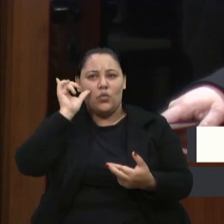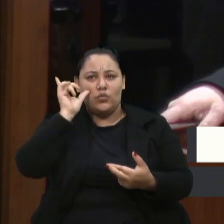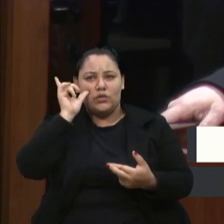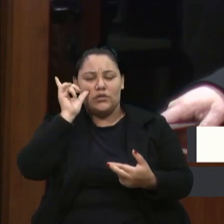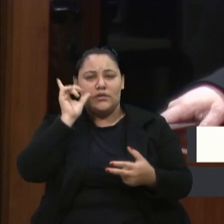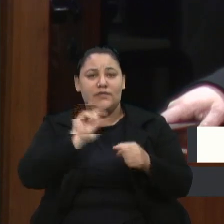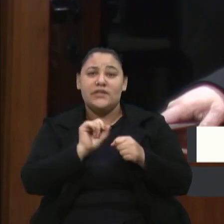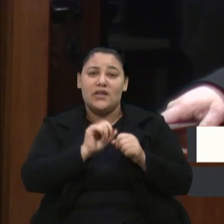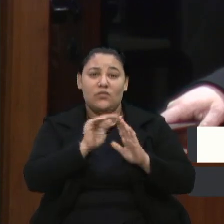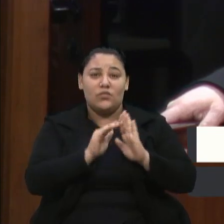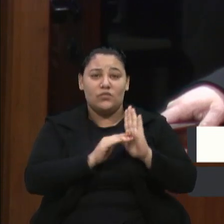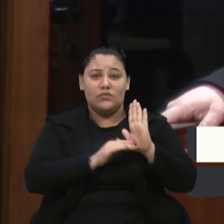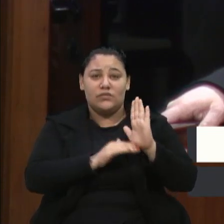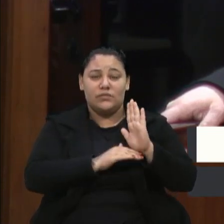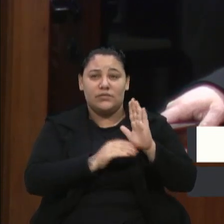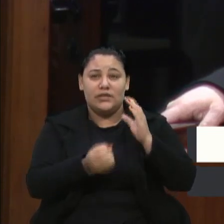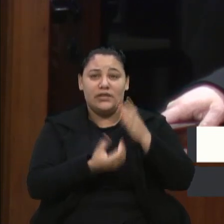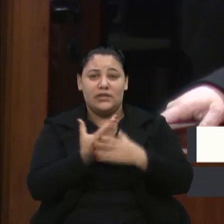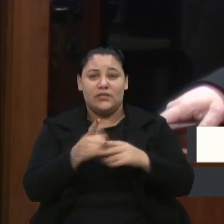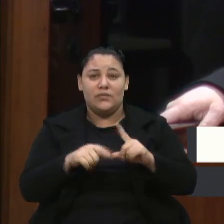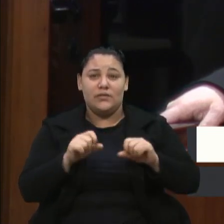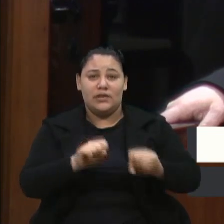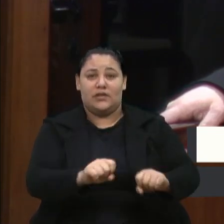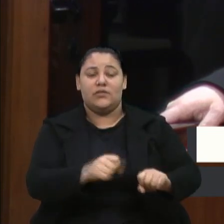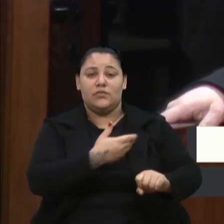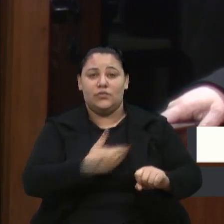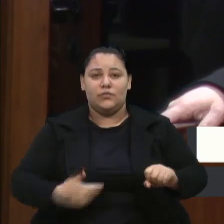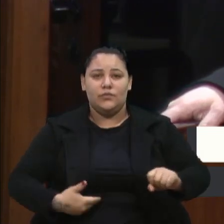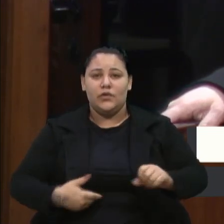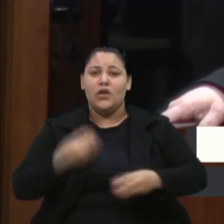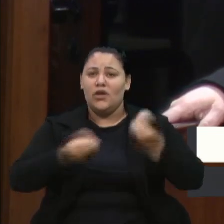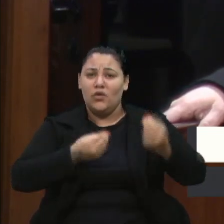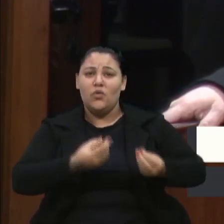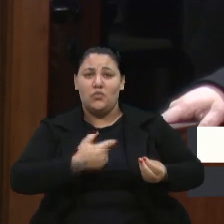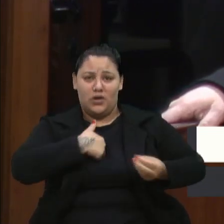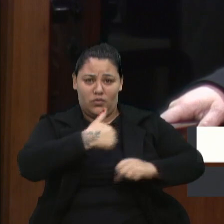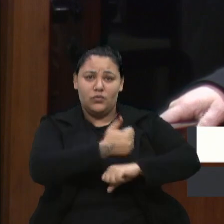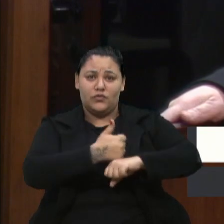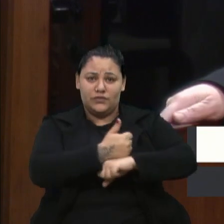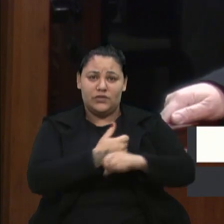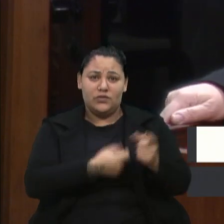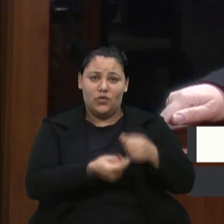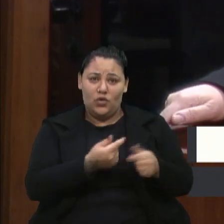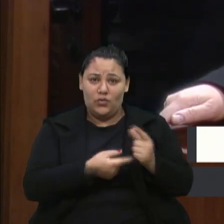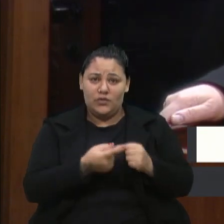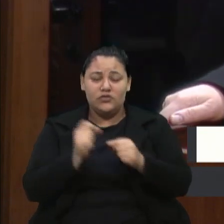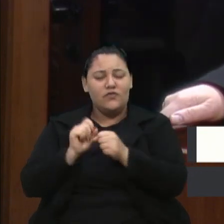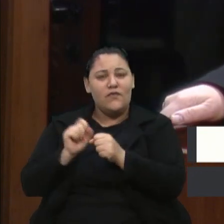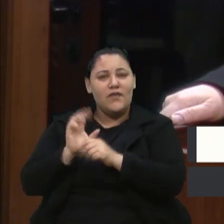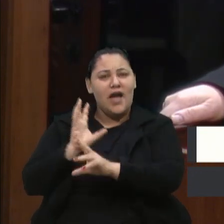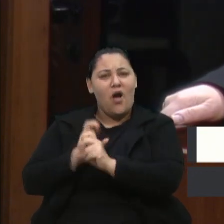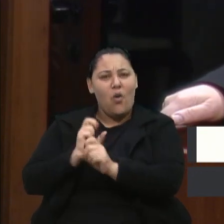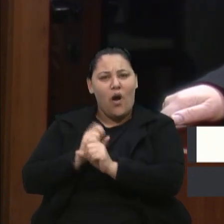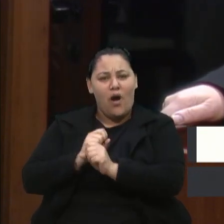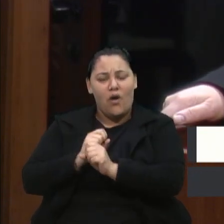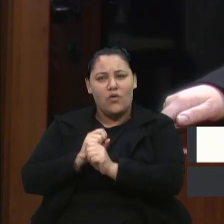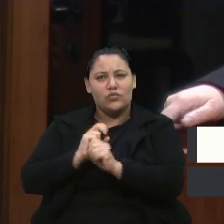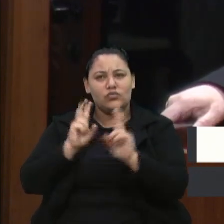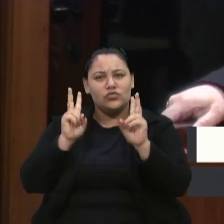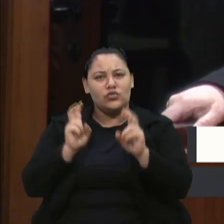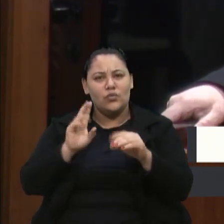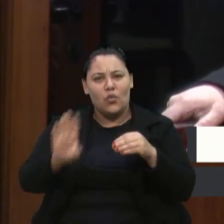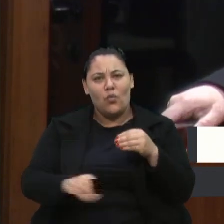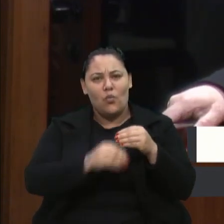público. E, como economista, a gente faz alguns cálculos, né, sobre o valor adicionado